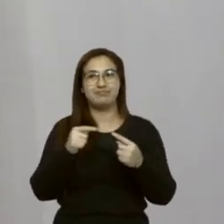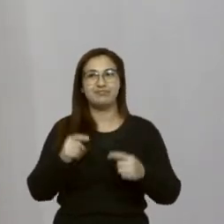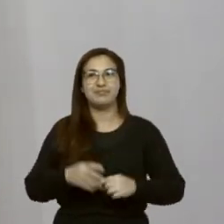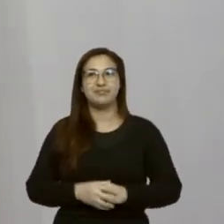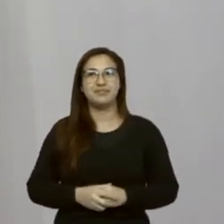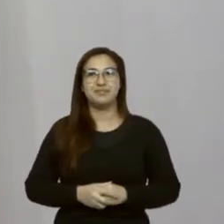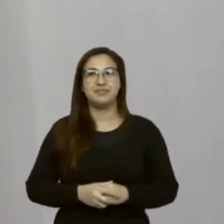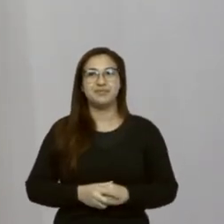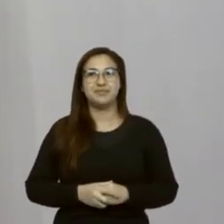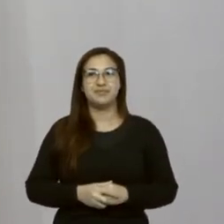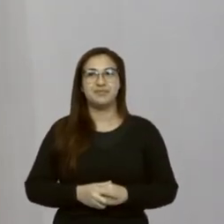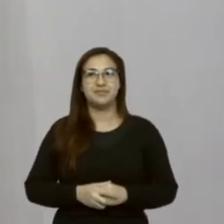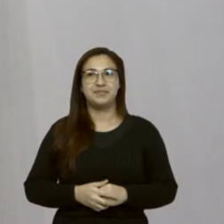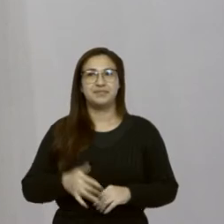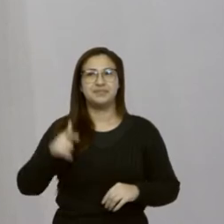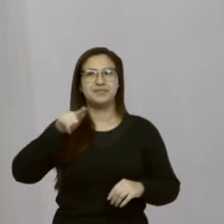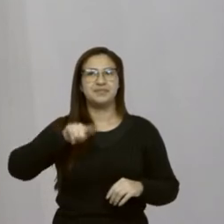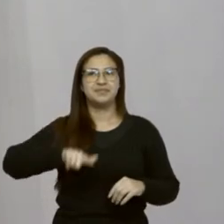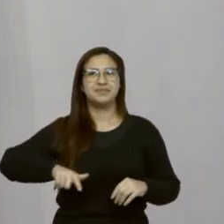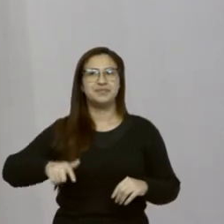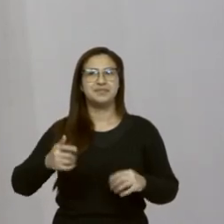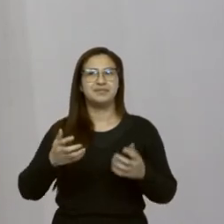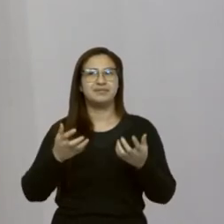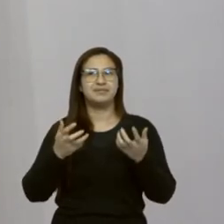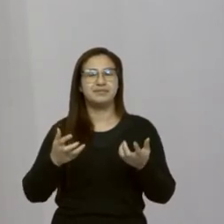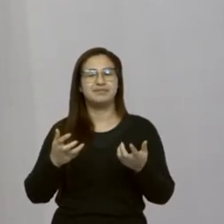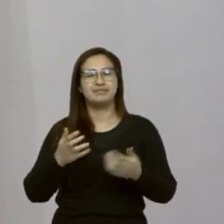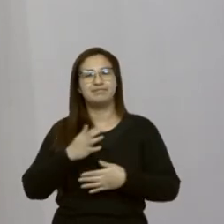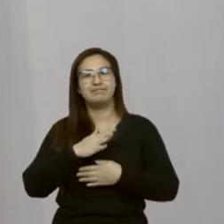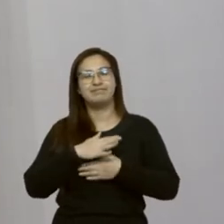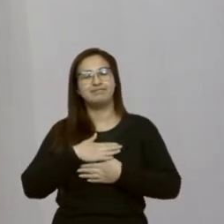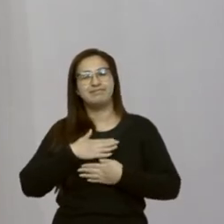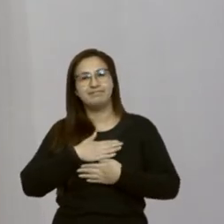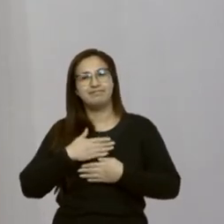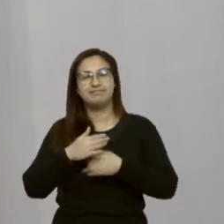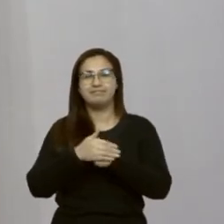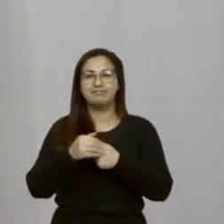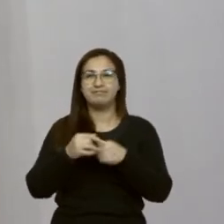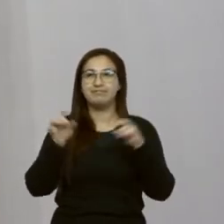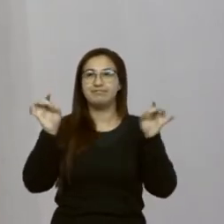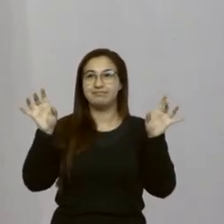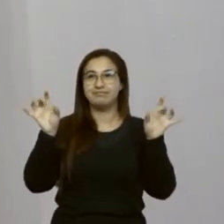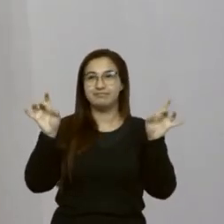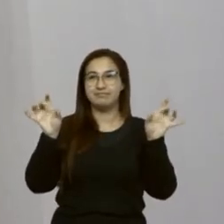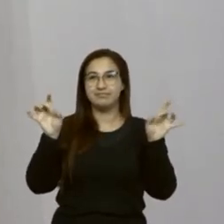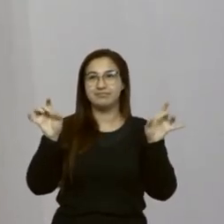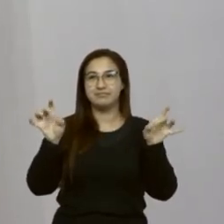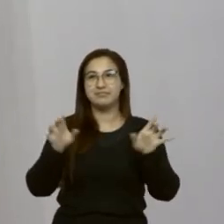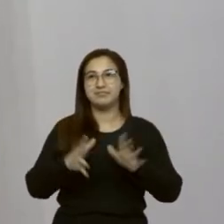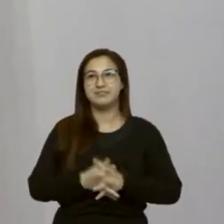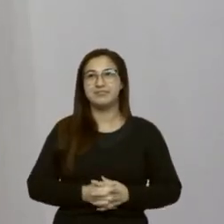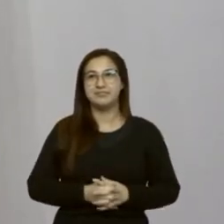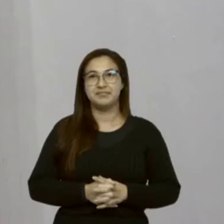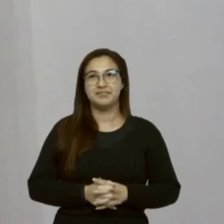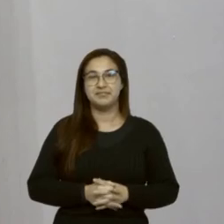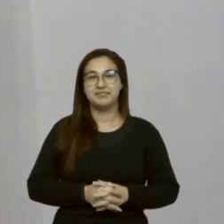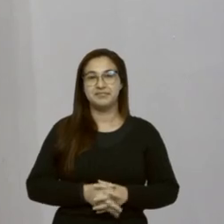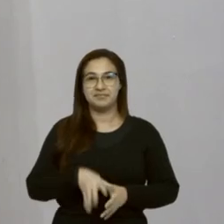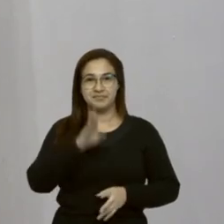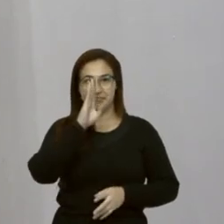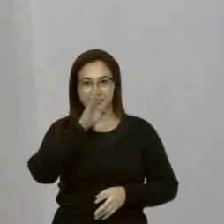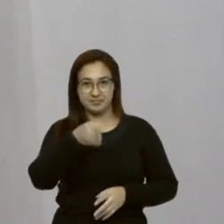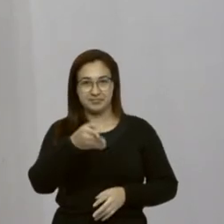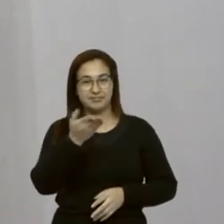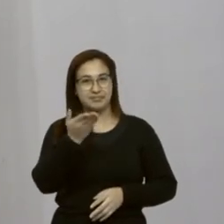Gostaria, de uma forma muito carinhosa e muito especial, me direcionar ao nosso